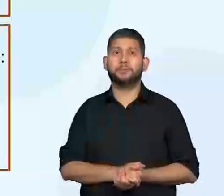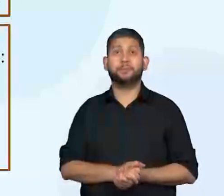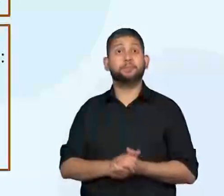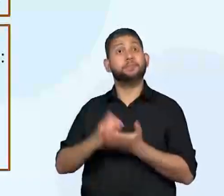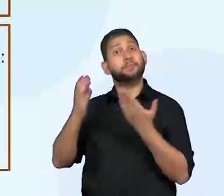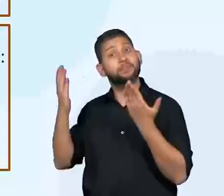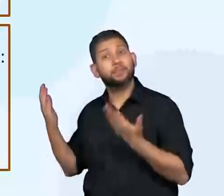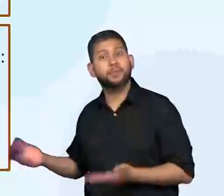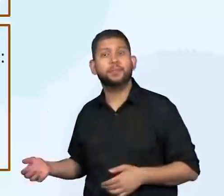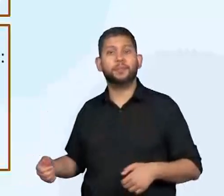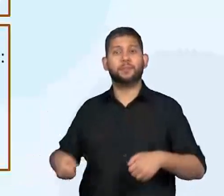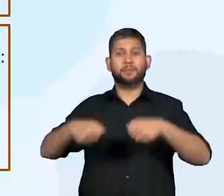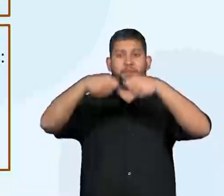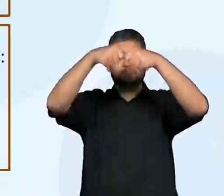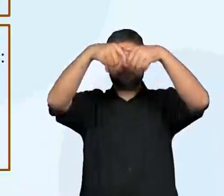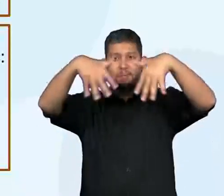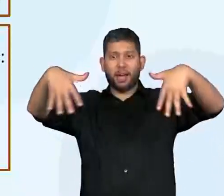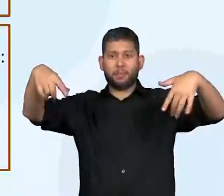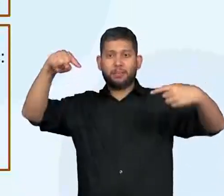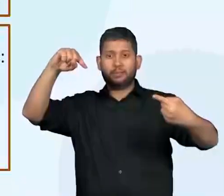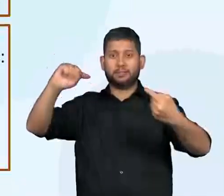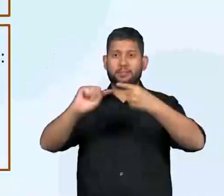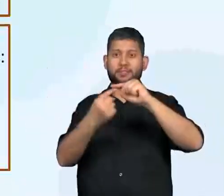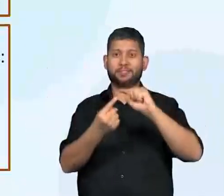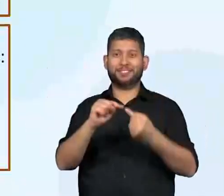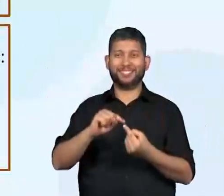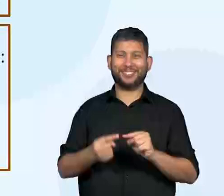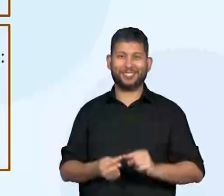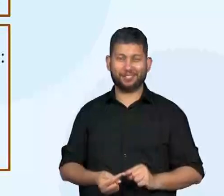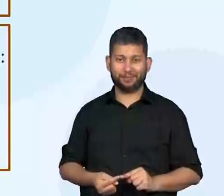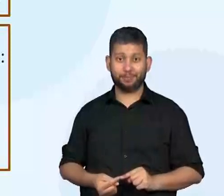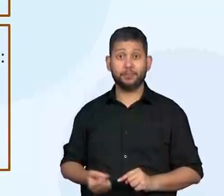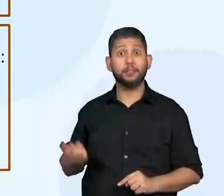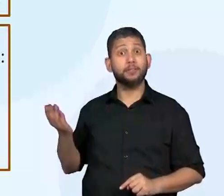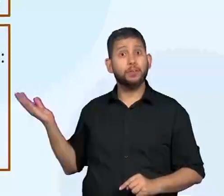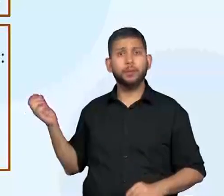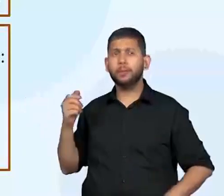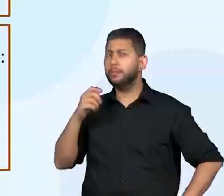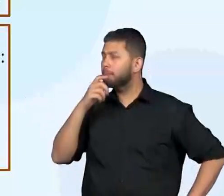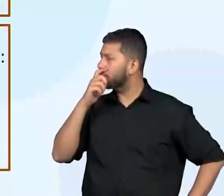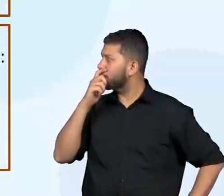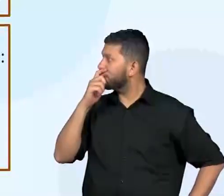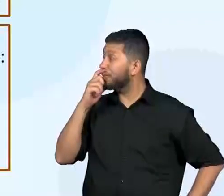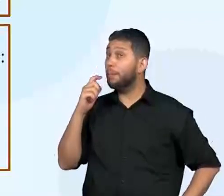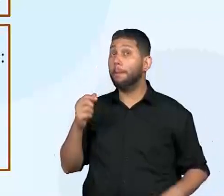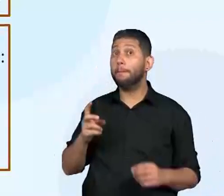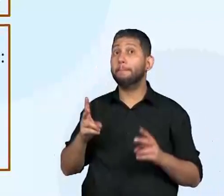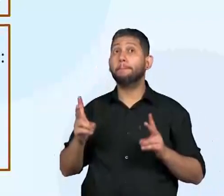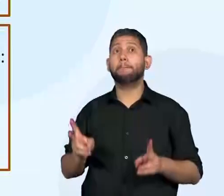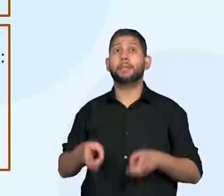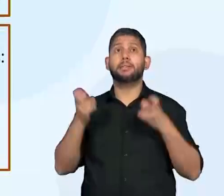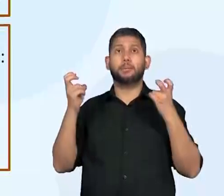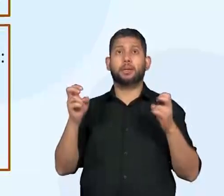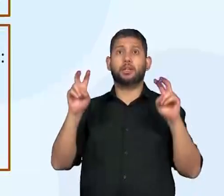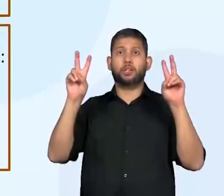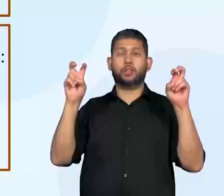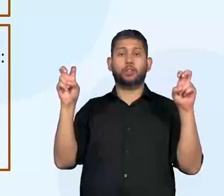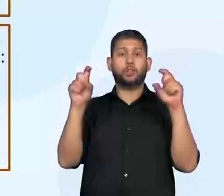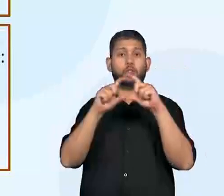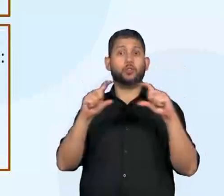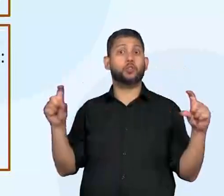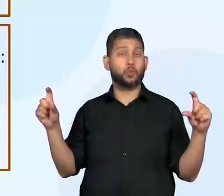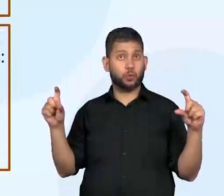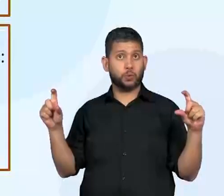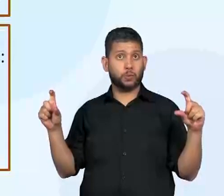O mapa conceitual. No mapa, nós vamos perceber aqui, primeiro, eu tenho o título,